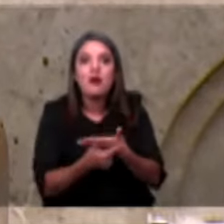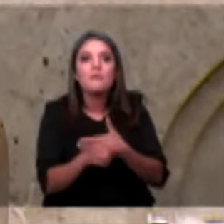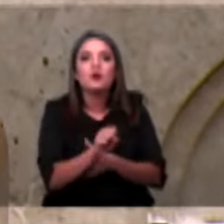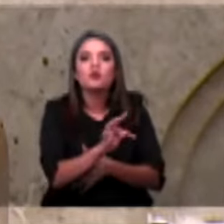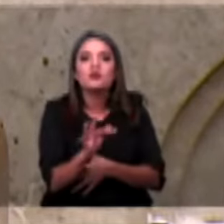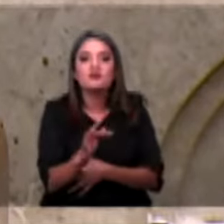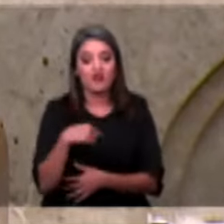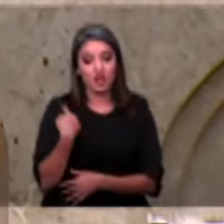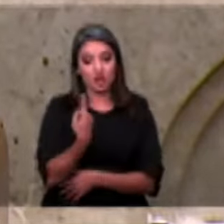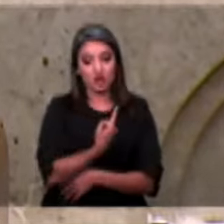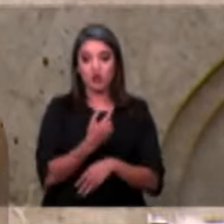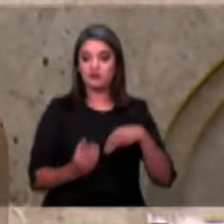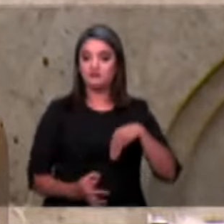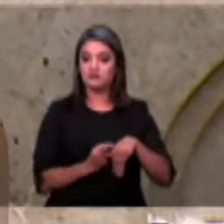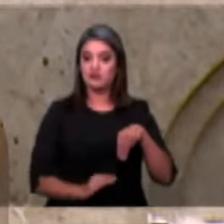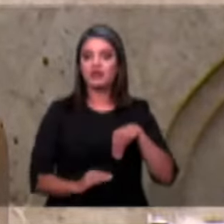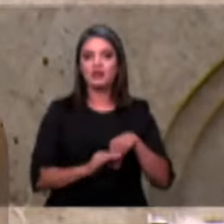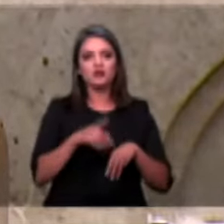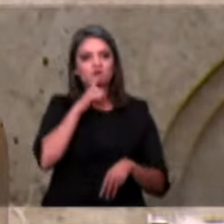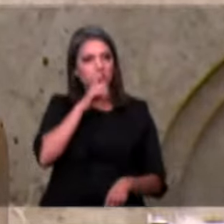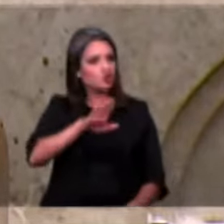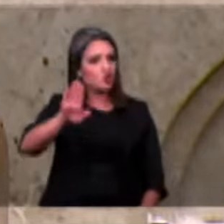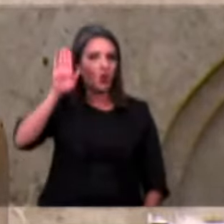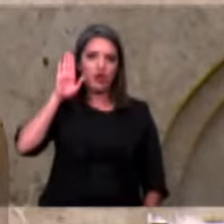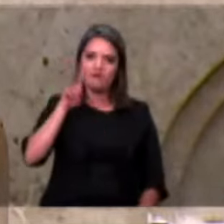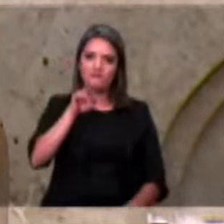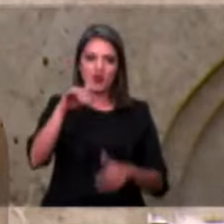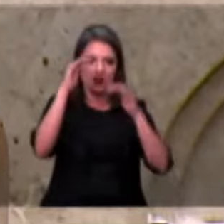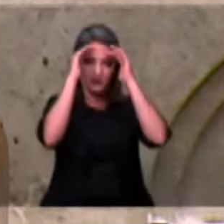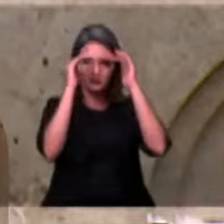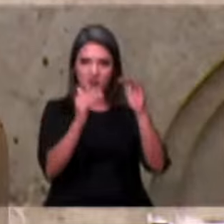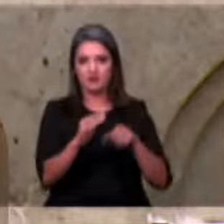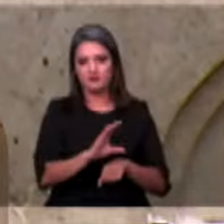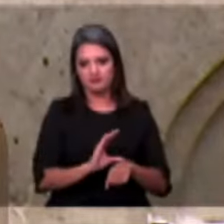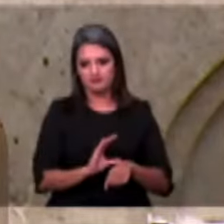juízas, juramos obedecer.